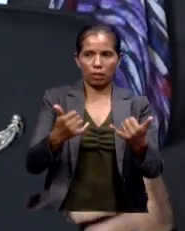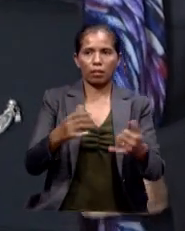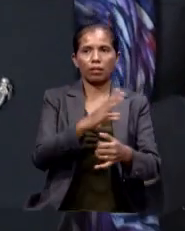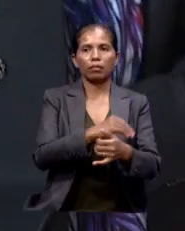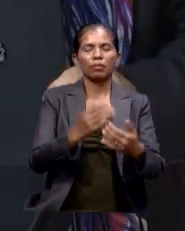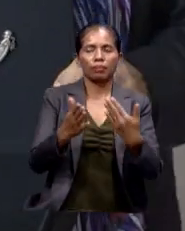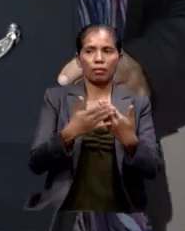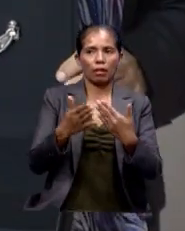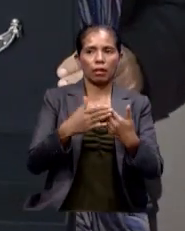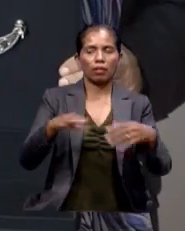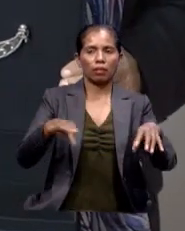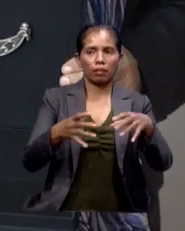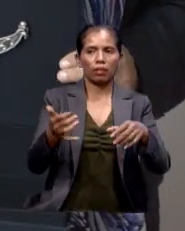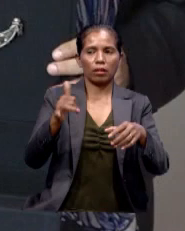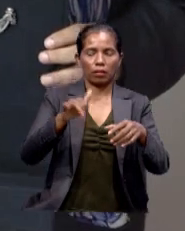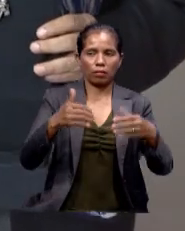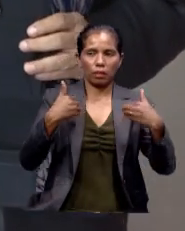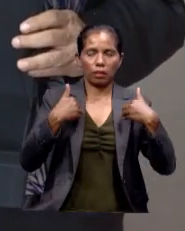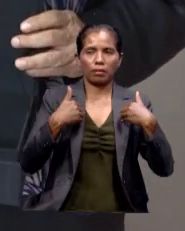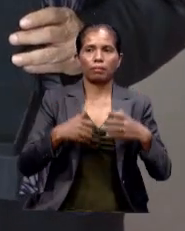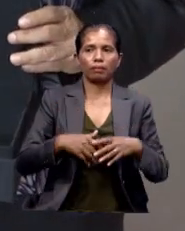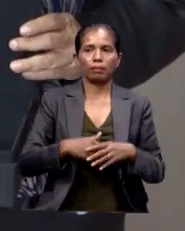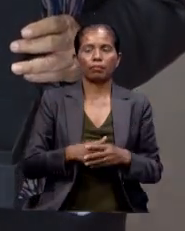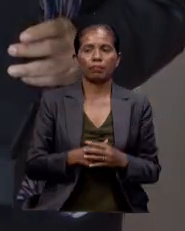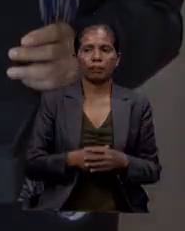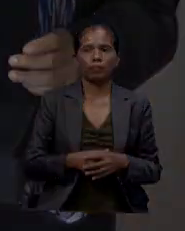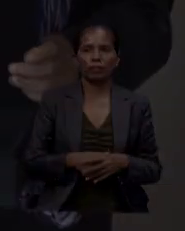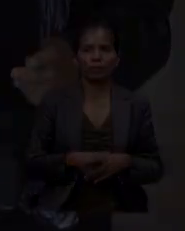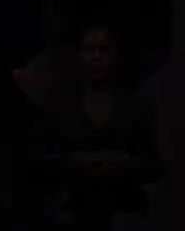facilitan serviço sirne be makiham. Adere Tusimenis, GMN.